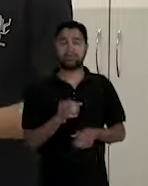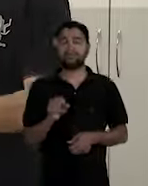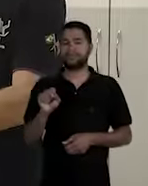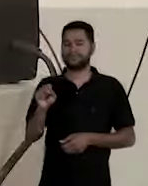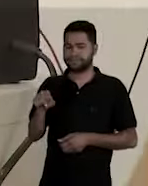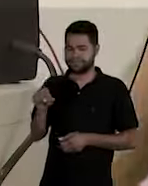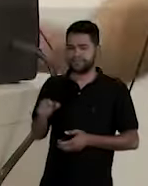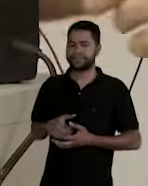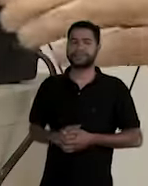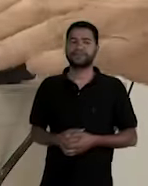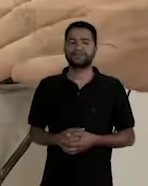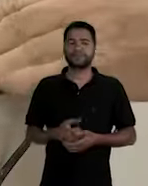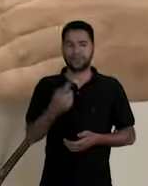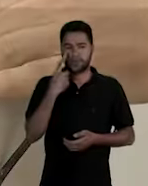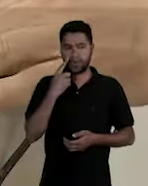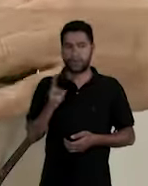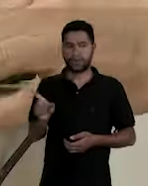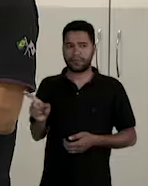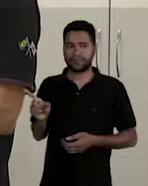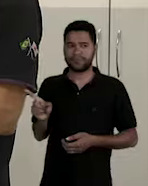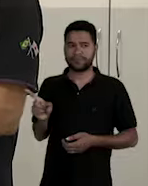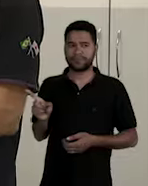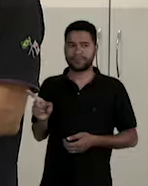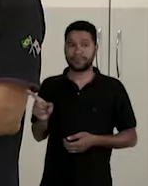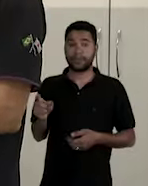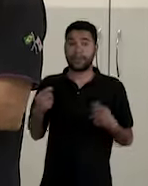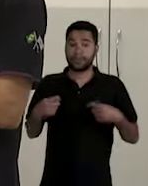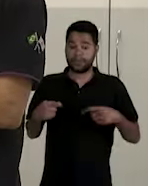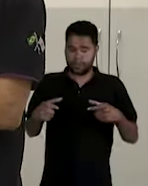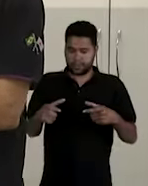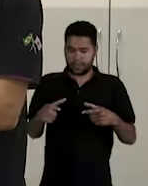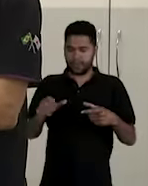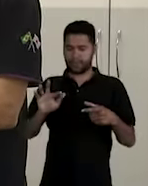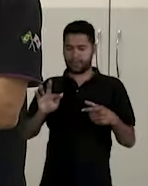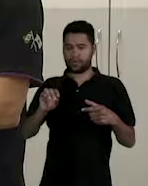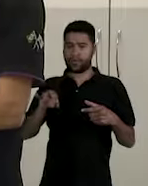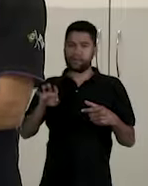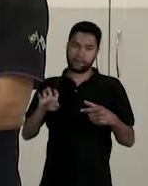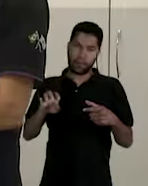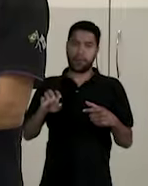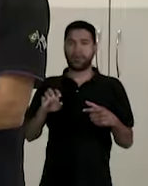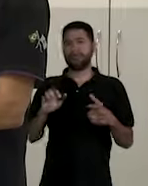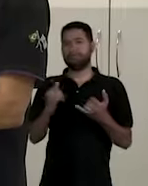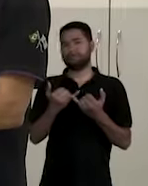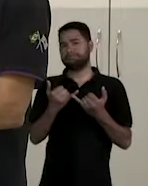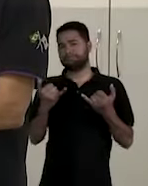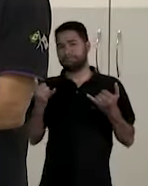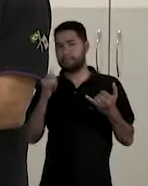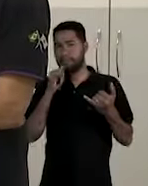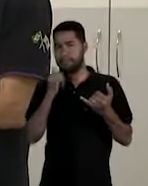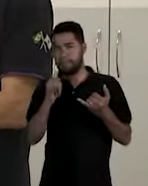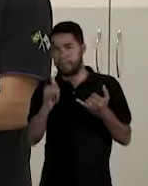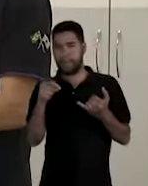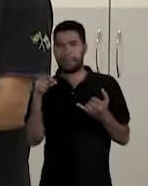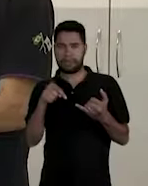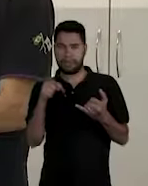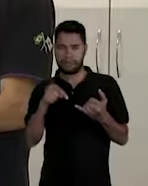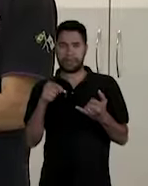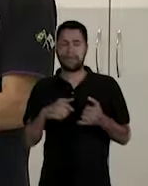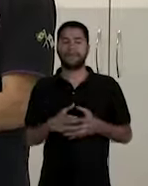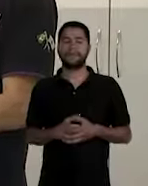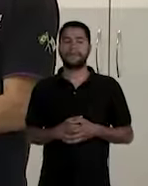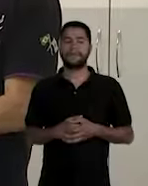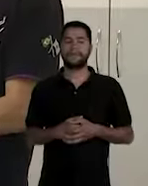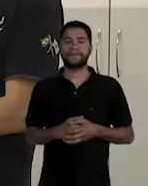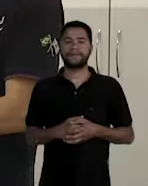gente ver. Então eu tenho que ter uma fonte para isso, uma bateria. Então certo? seria a bateria